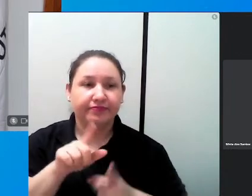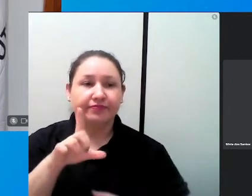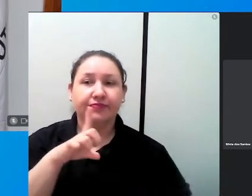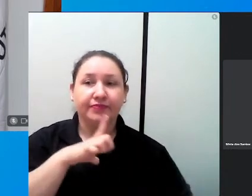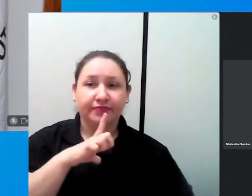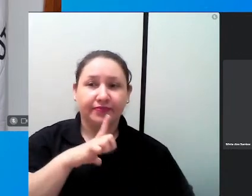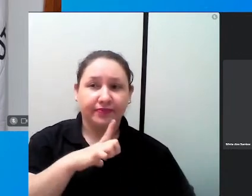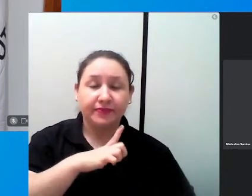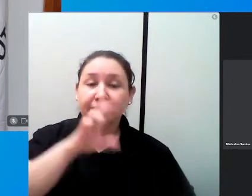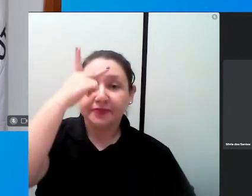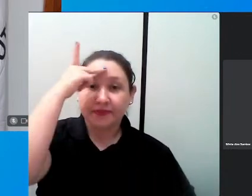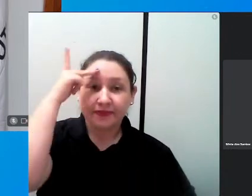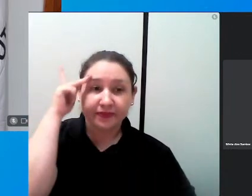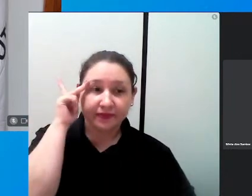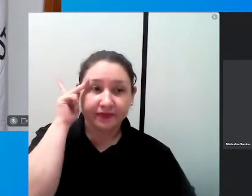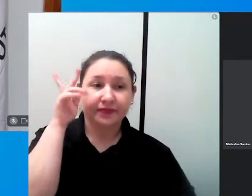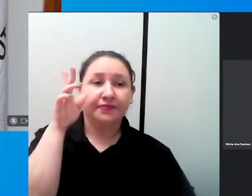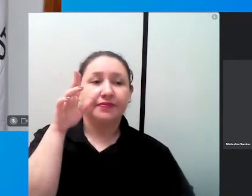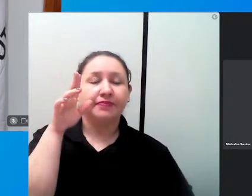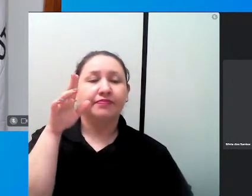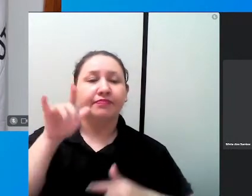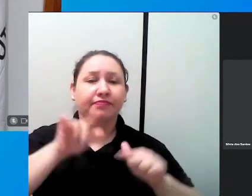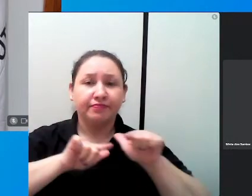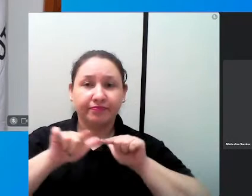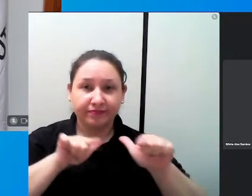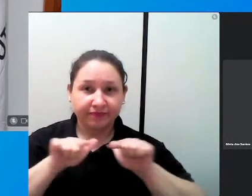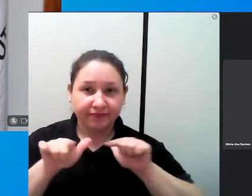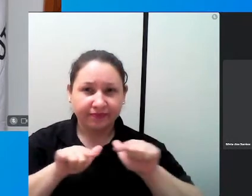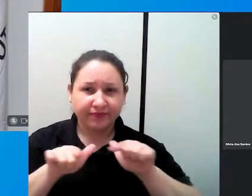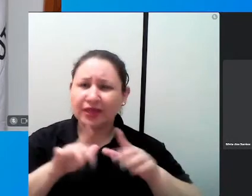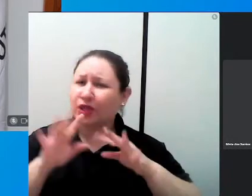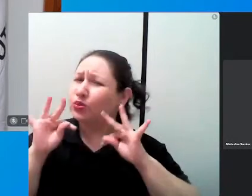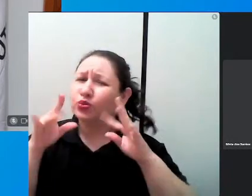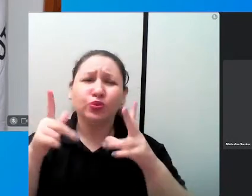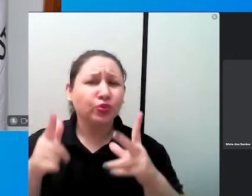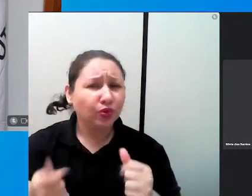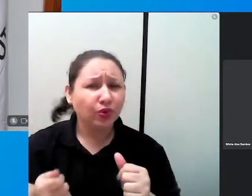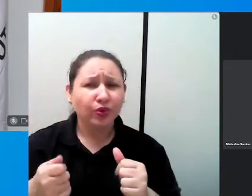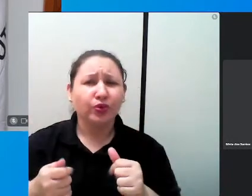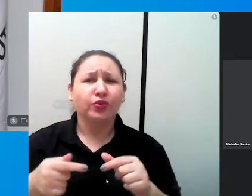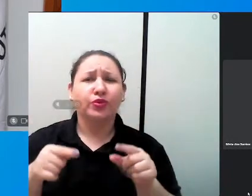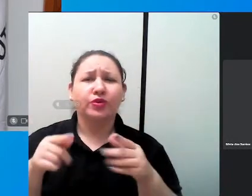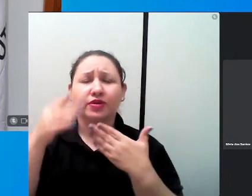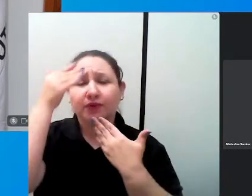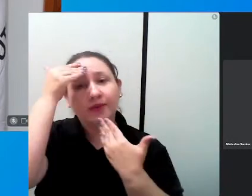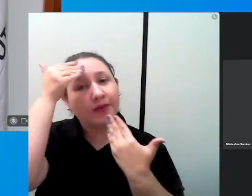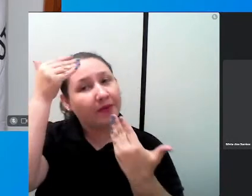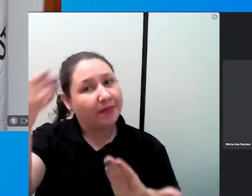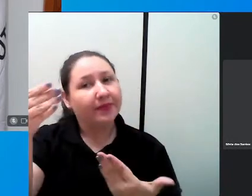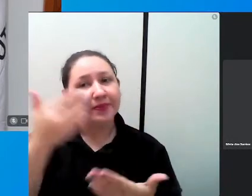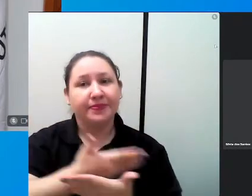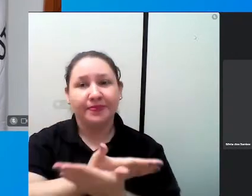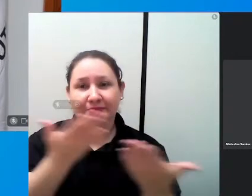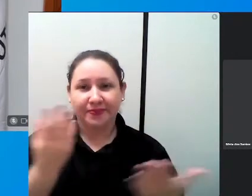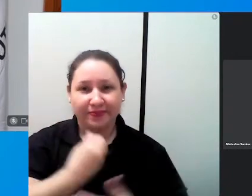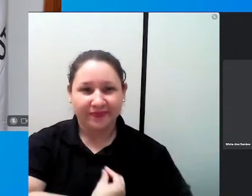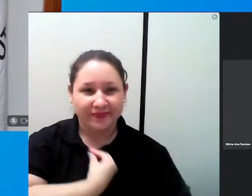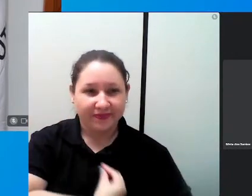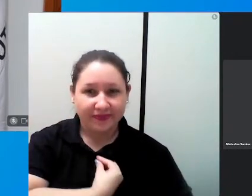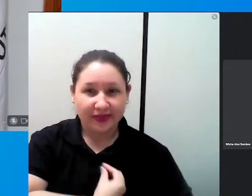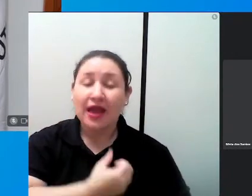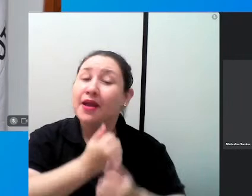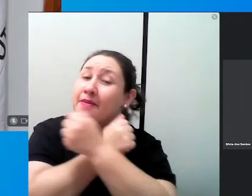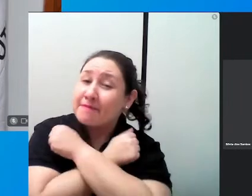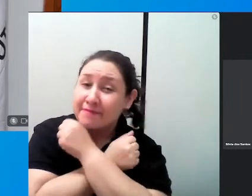e em nome dele eu cumprimento todos os convidados também. Mas aqui eu vou citar para mandar um abraço para os meus